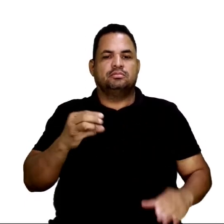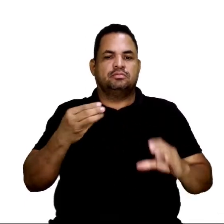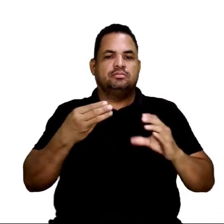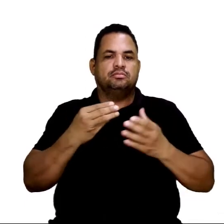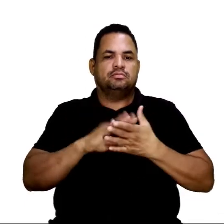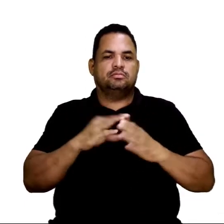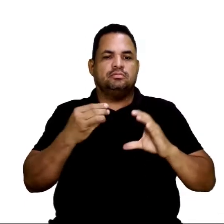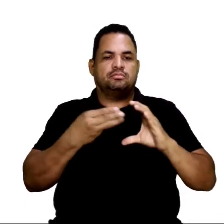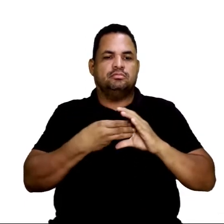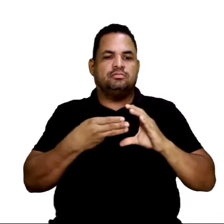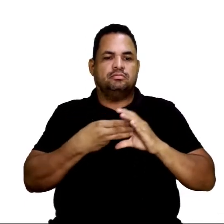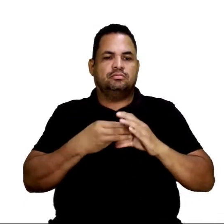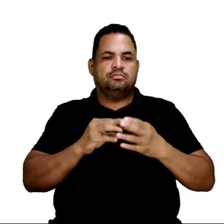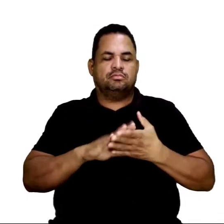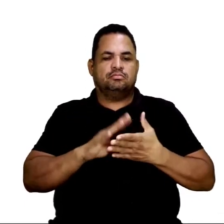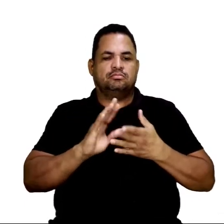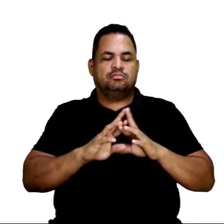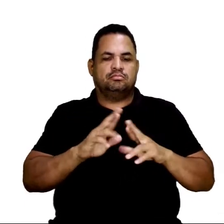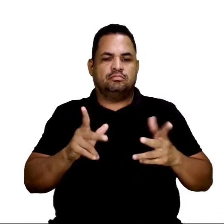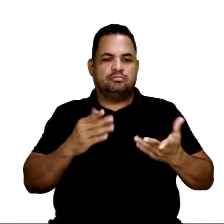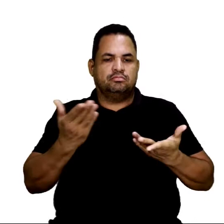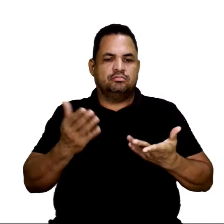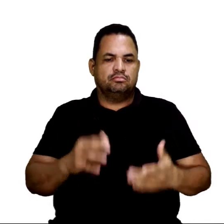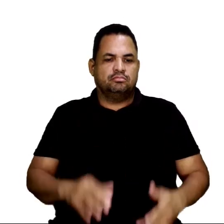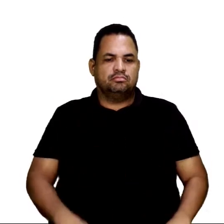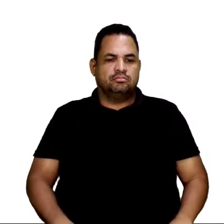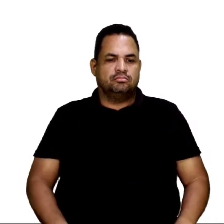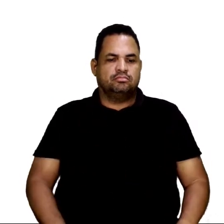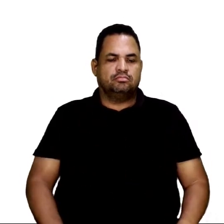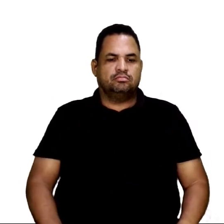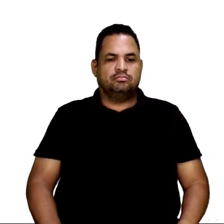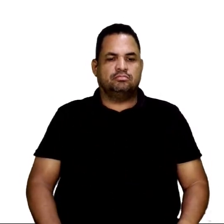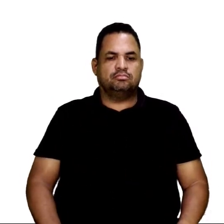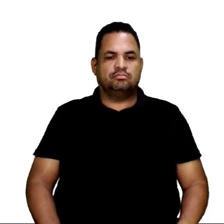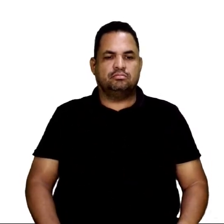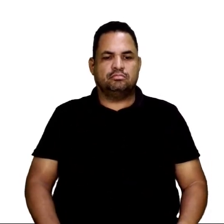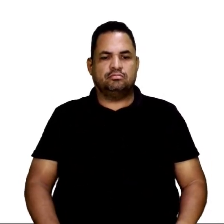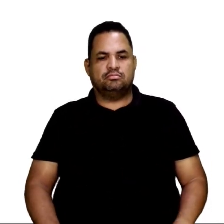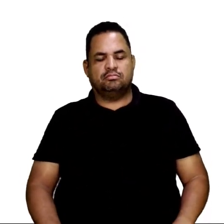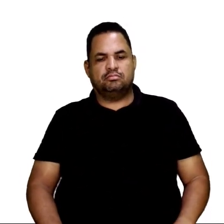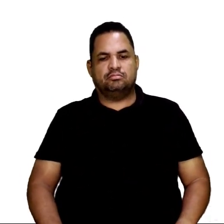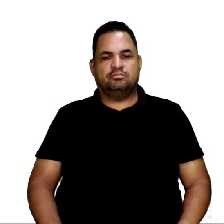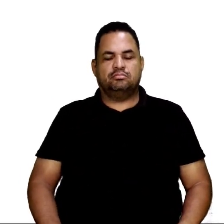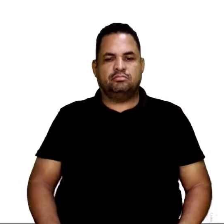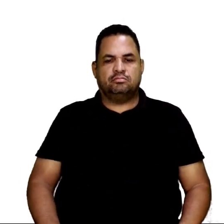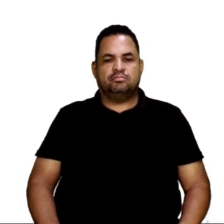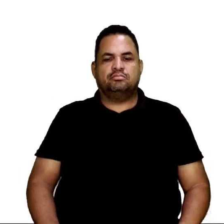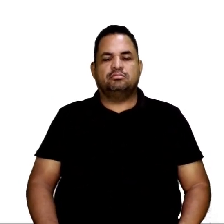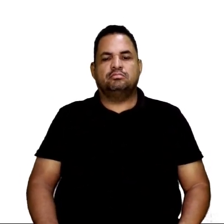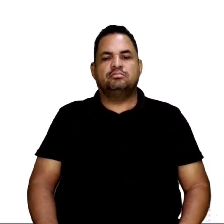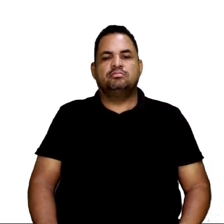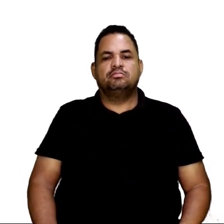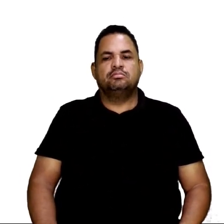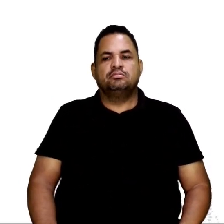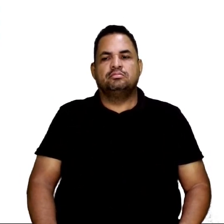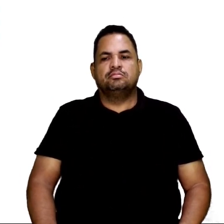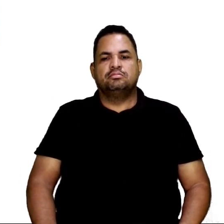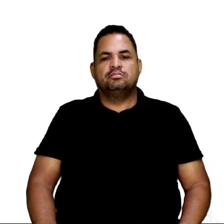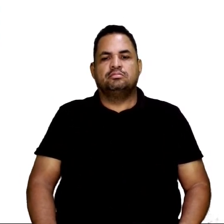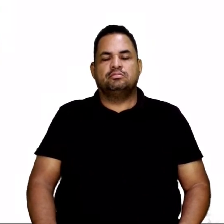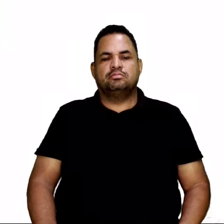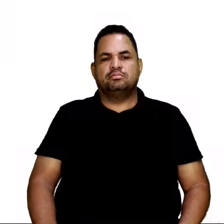totipotentes porque elas podem se diferenciar em qualquer uma, tá? Que a gente chama daquelas células embrionárias lá, tá? Vamos